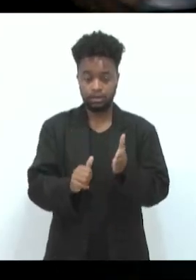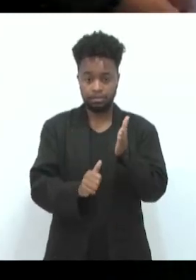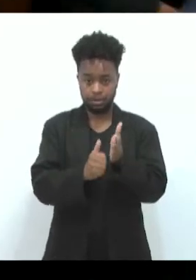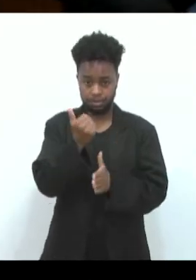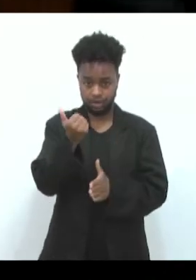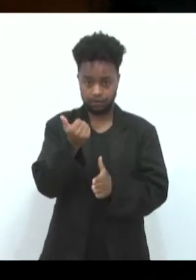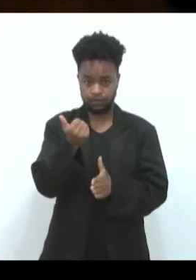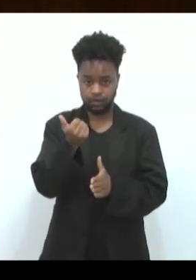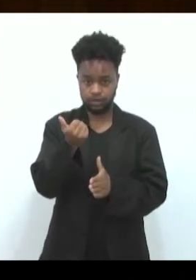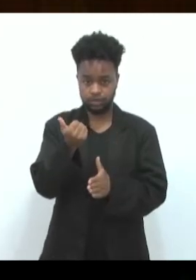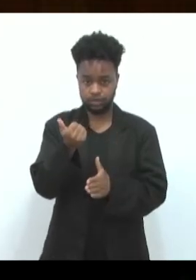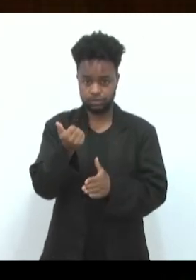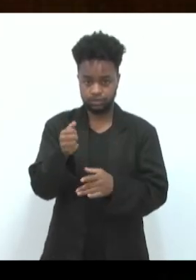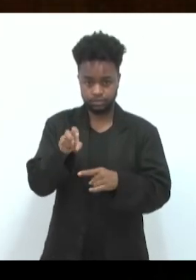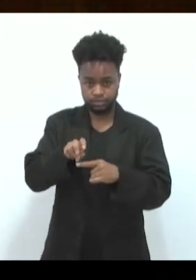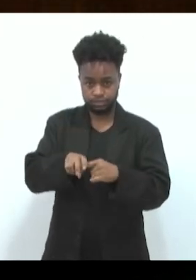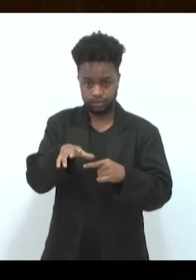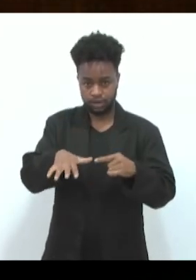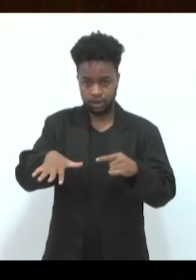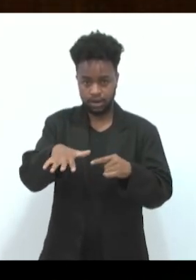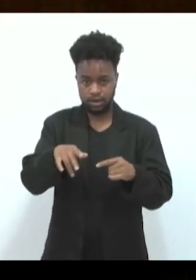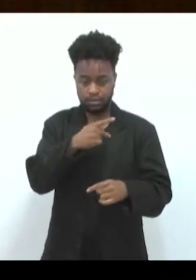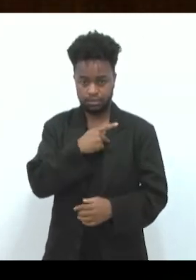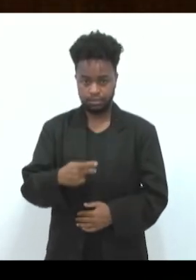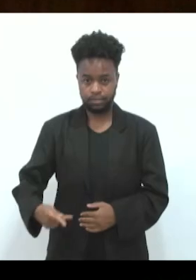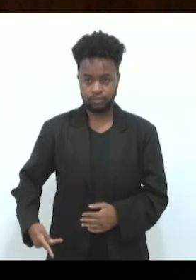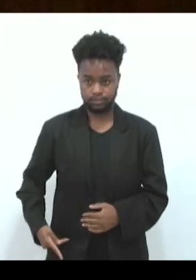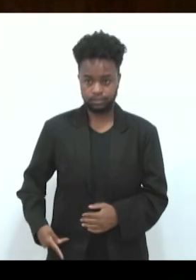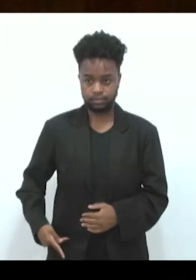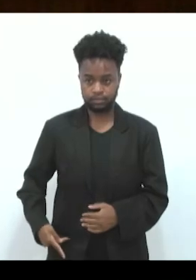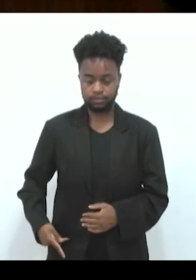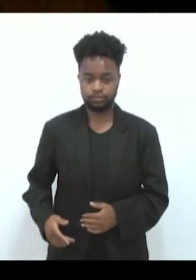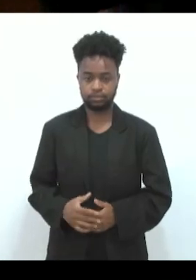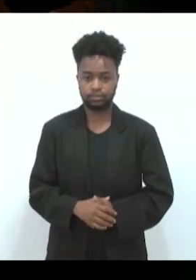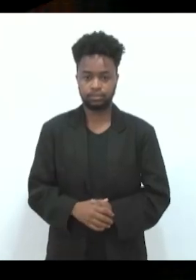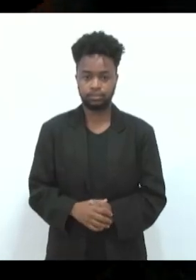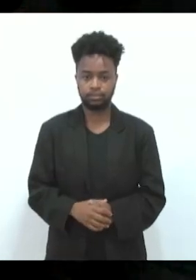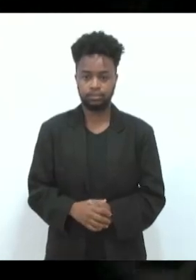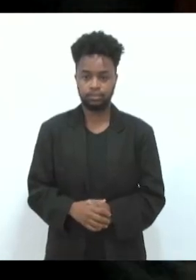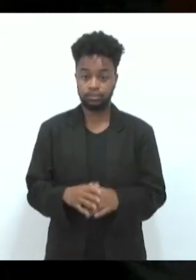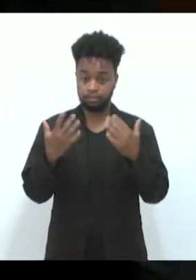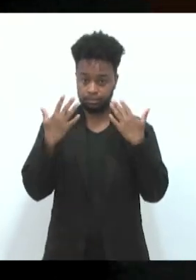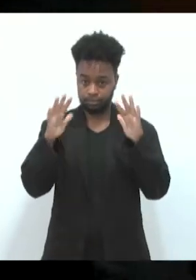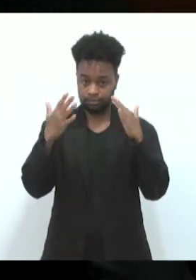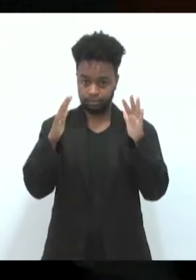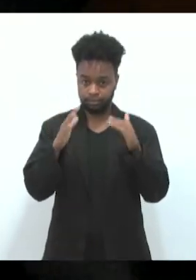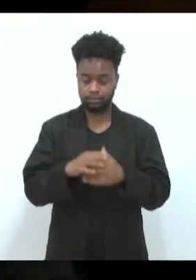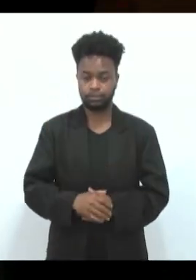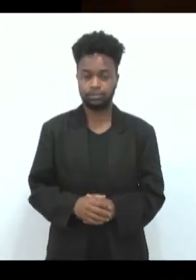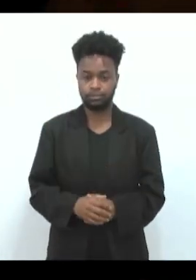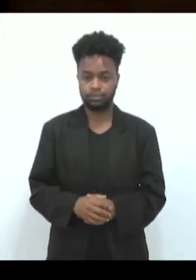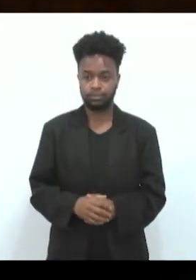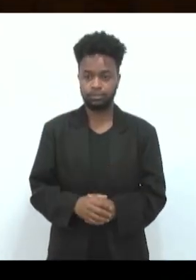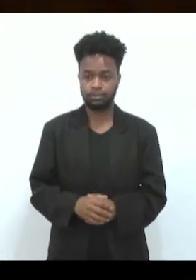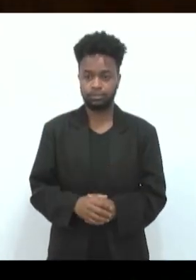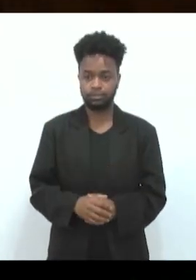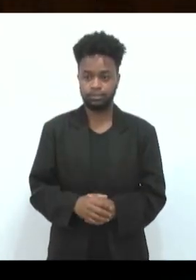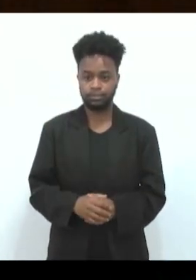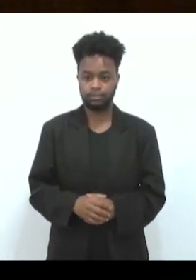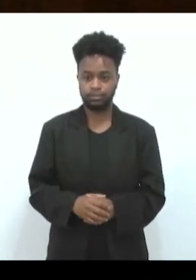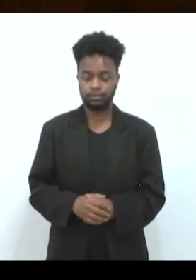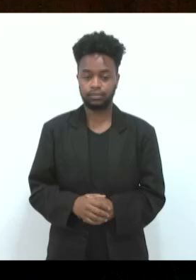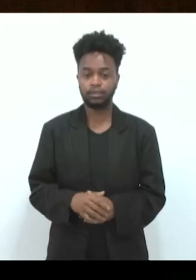vez assumindo a presidência dos trabalhos. Parabéns. Obrigada, deputada. É